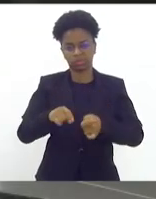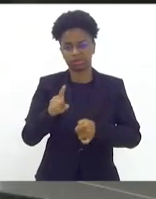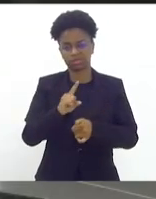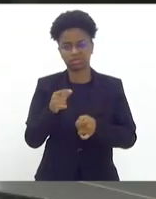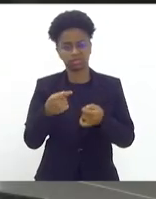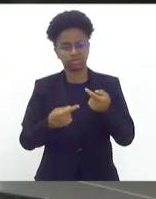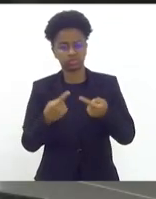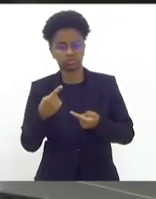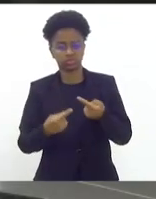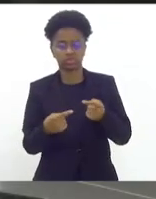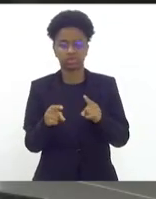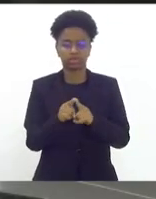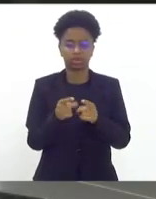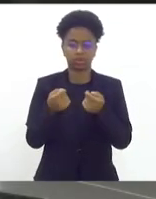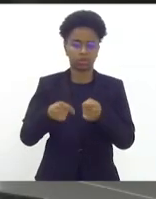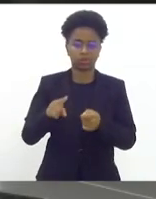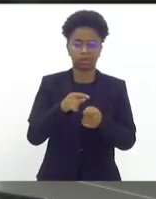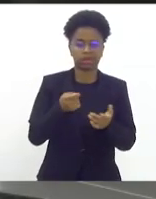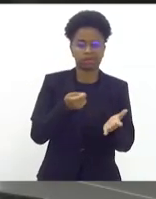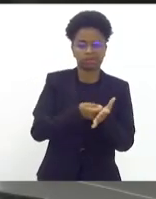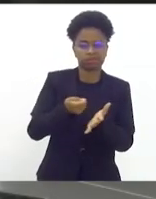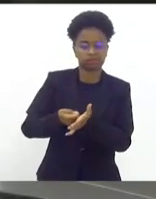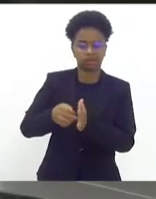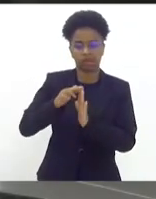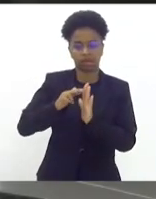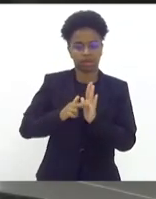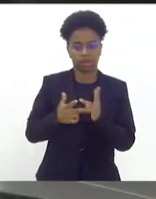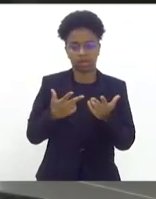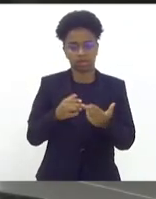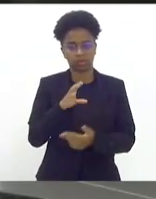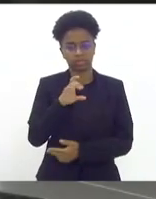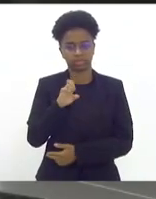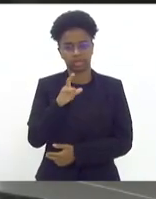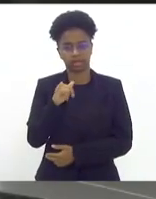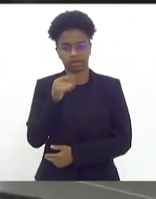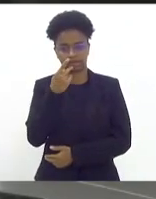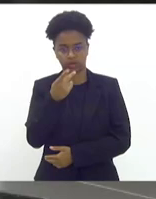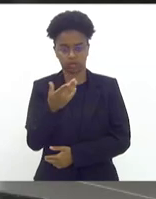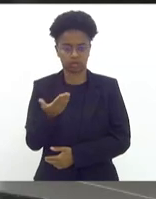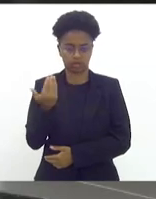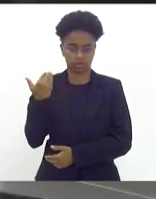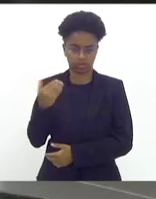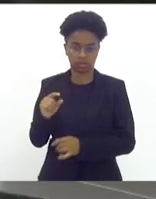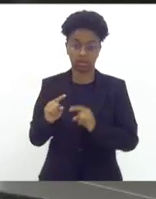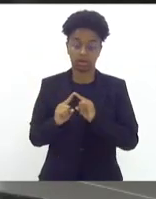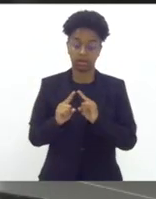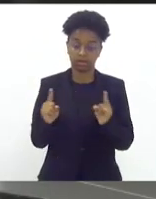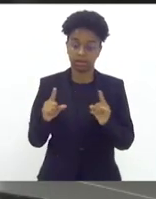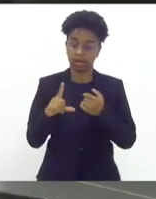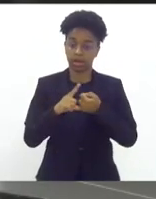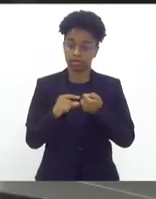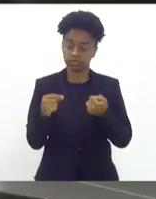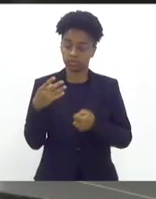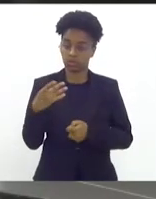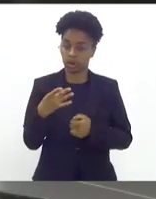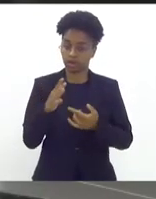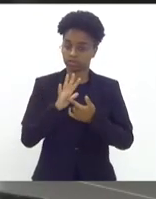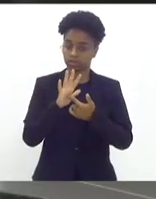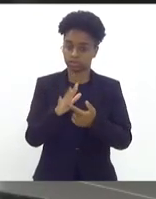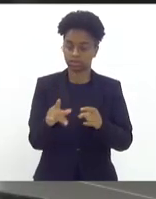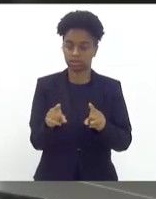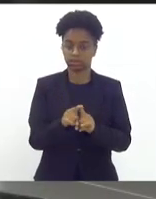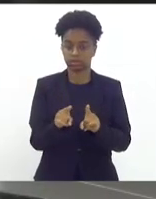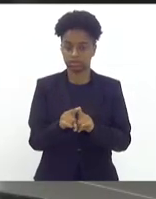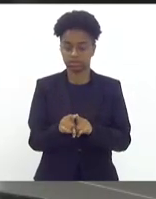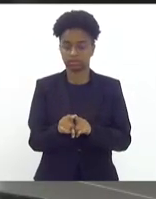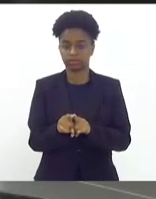devida rigor ali, como bem aduz a deputada Célia, na discussão anterior. E assim como o artigo 4º também, ele